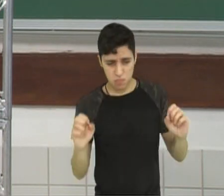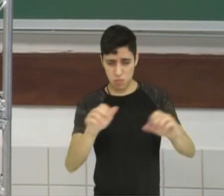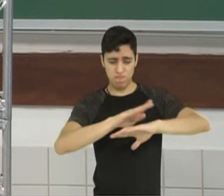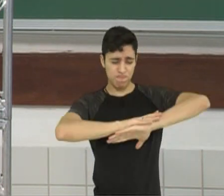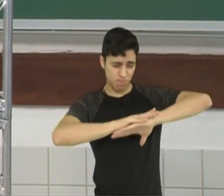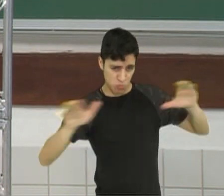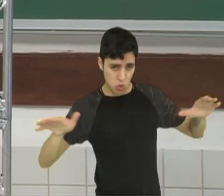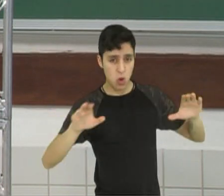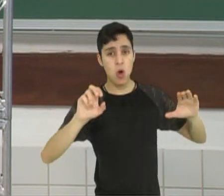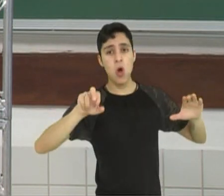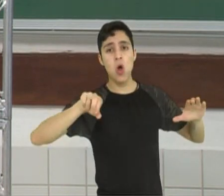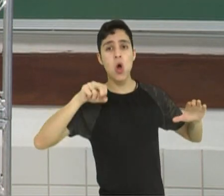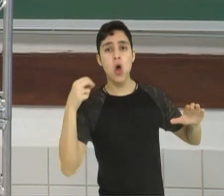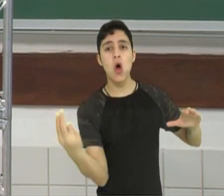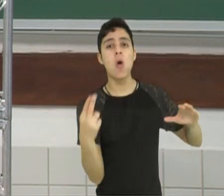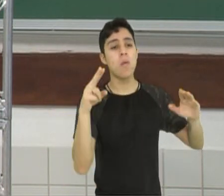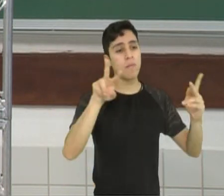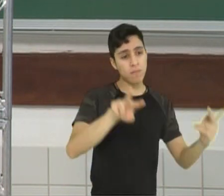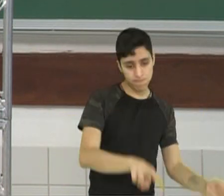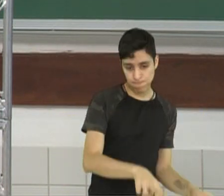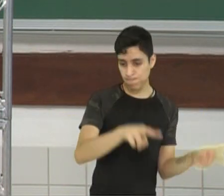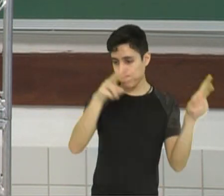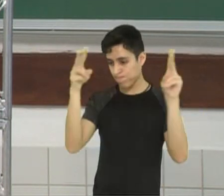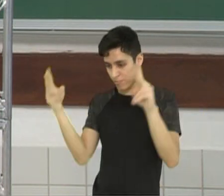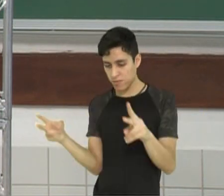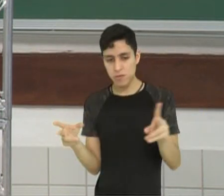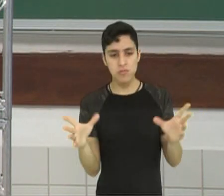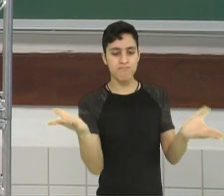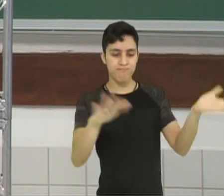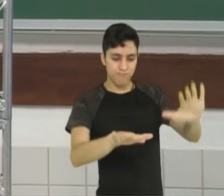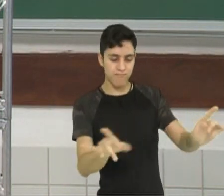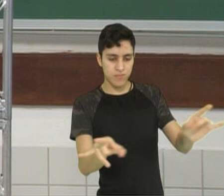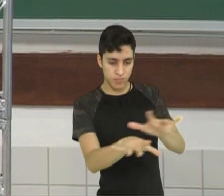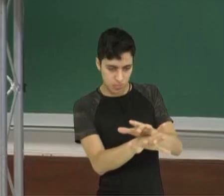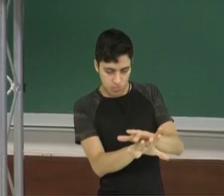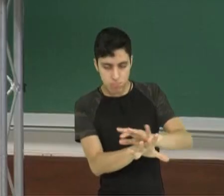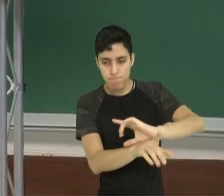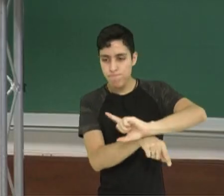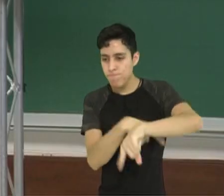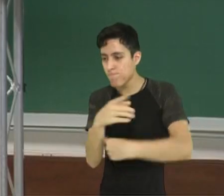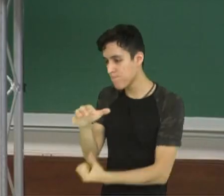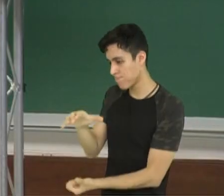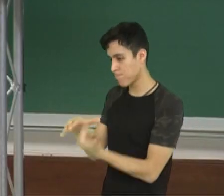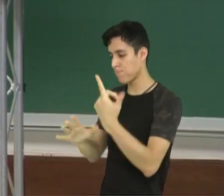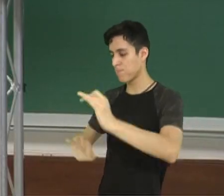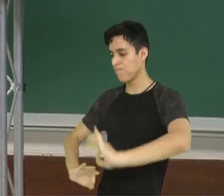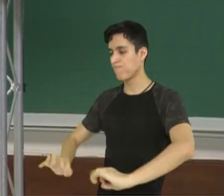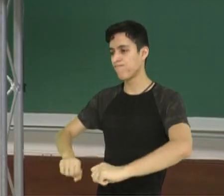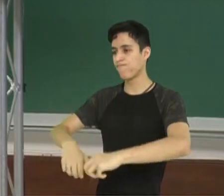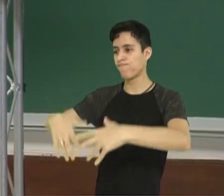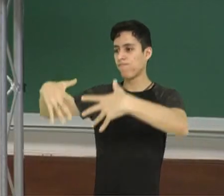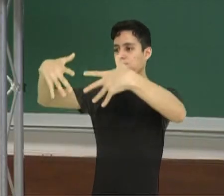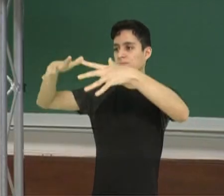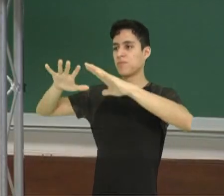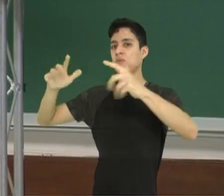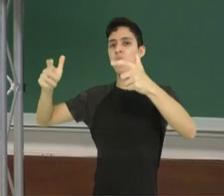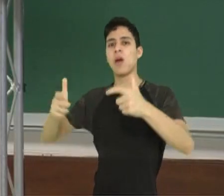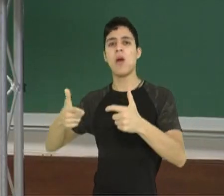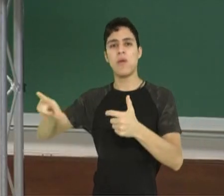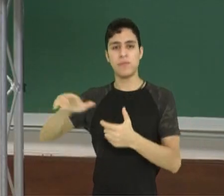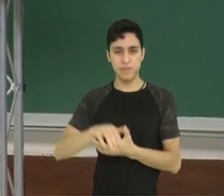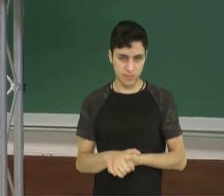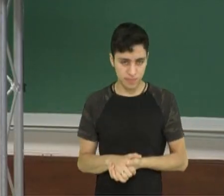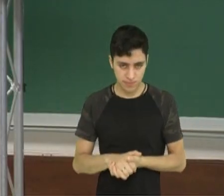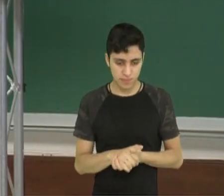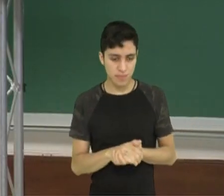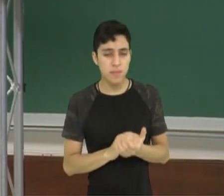ela pode ir para outro ambiente também, ser montada em outro local, né? Mas ela acontece nesse momento único. Cada público que